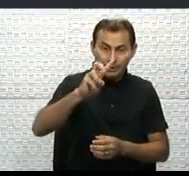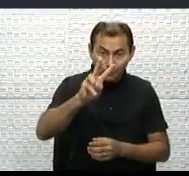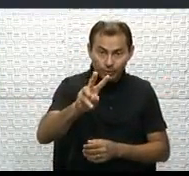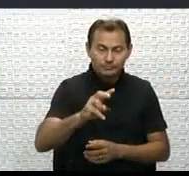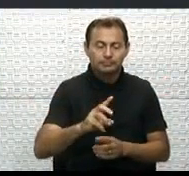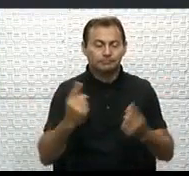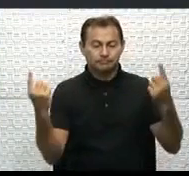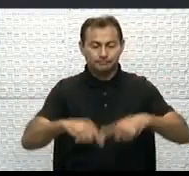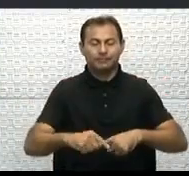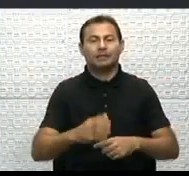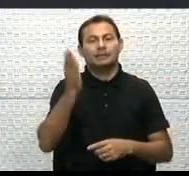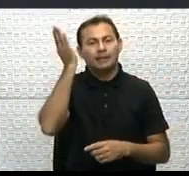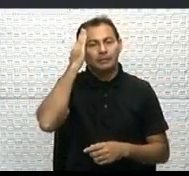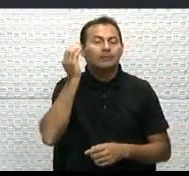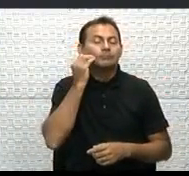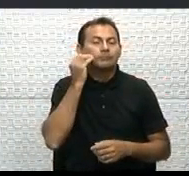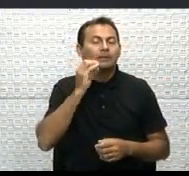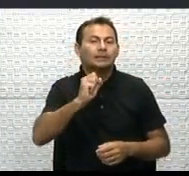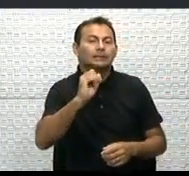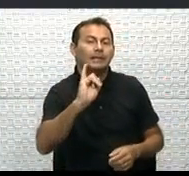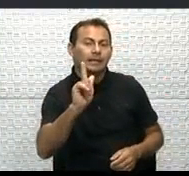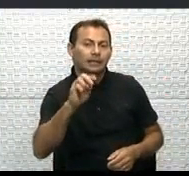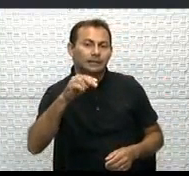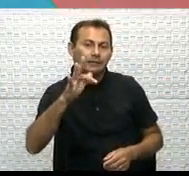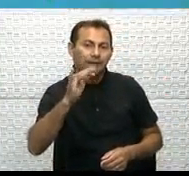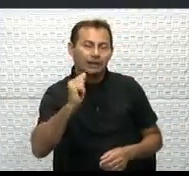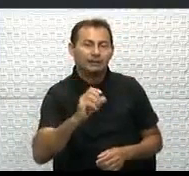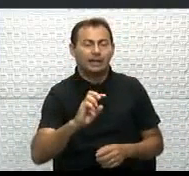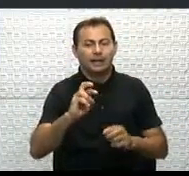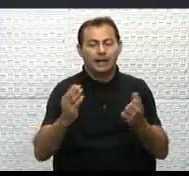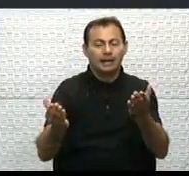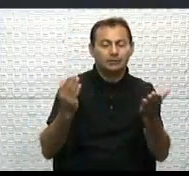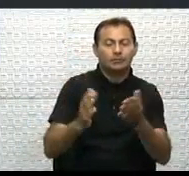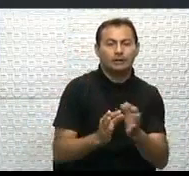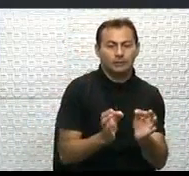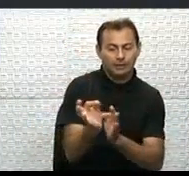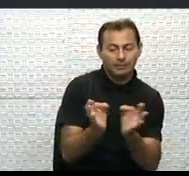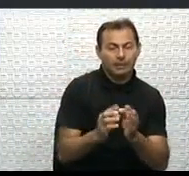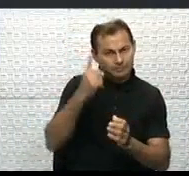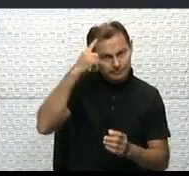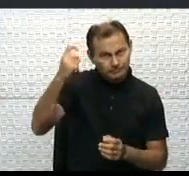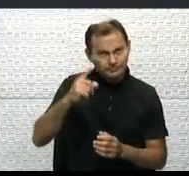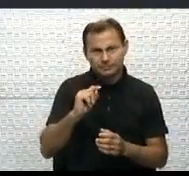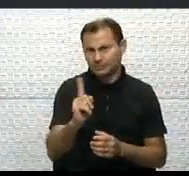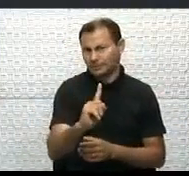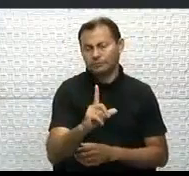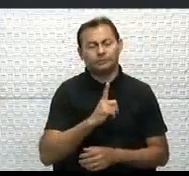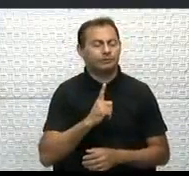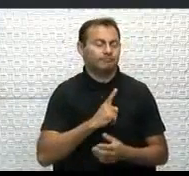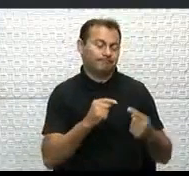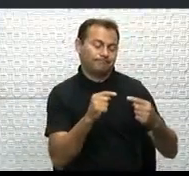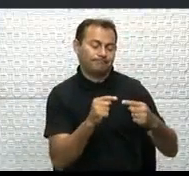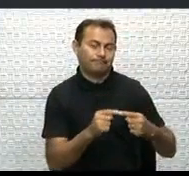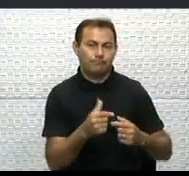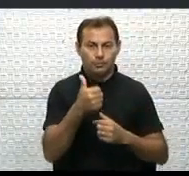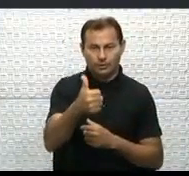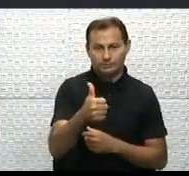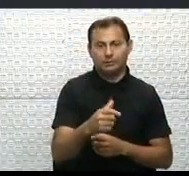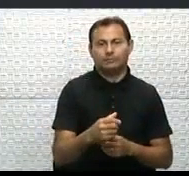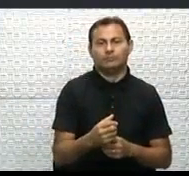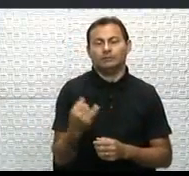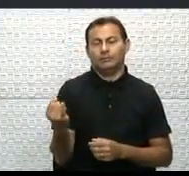na SP2, o desafio foi testar a significância da correlação. Foi elaborada a hipótese de que não havia correlação